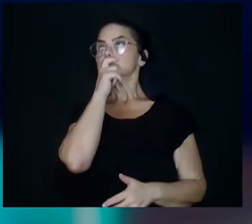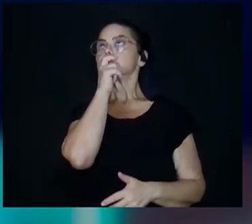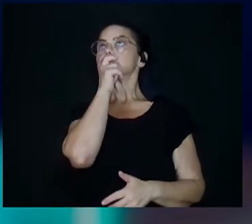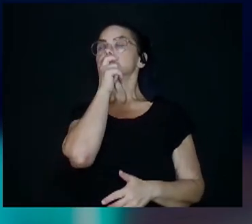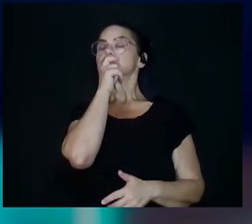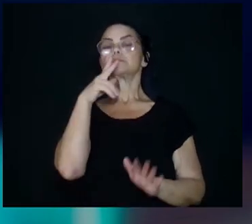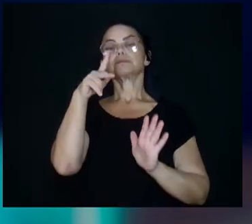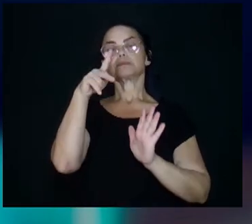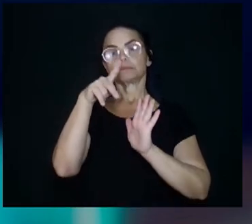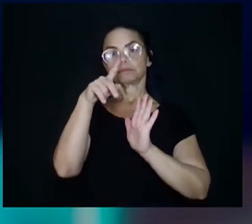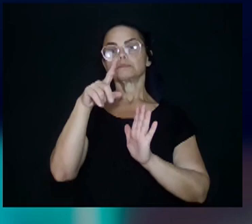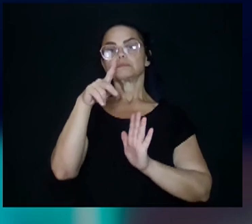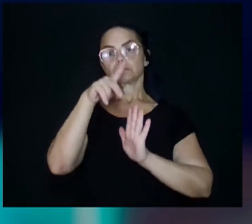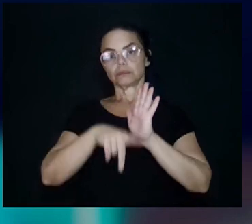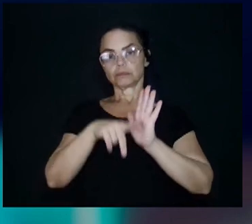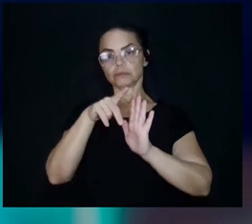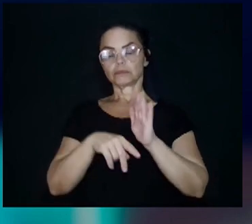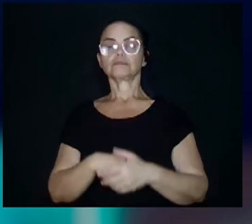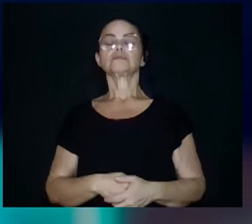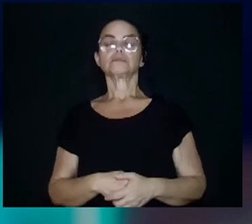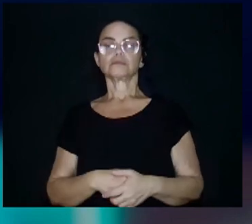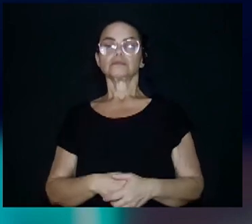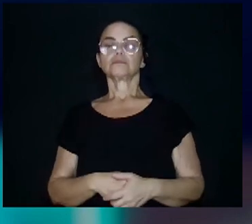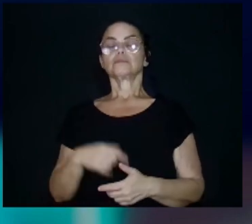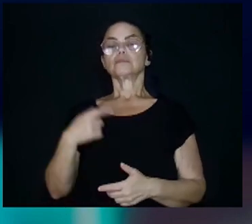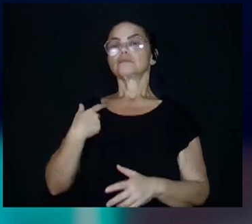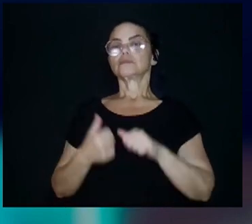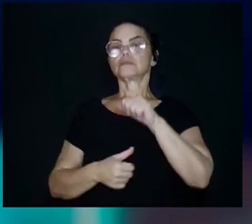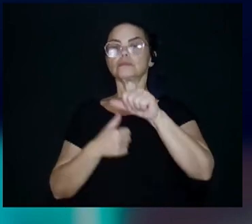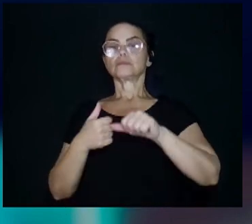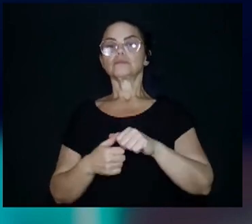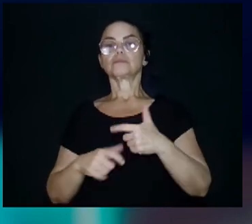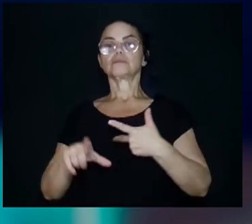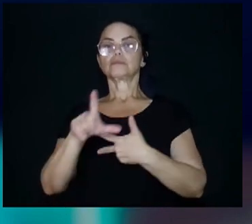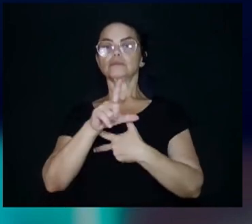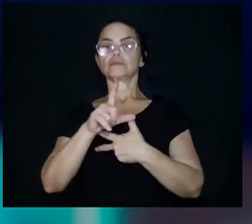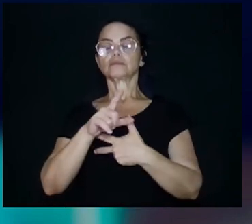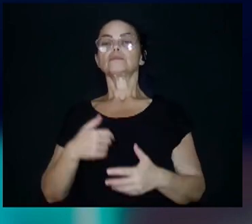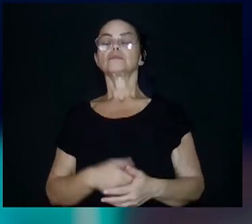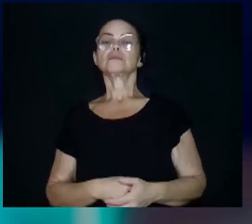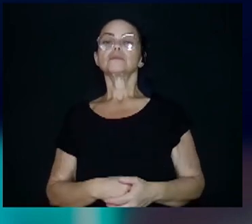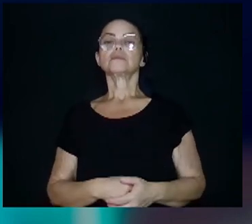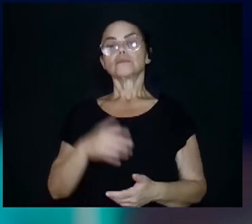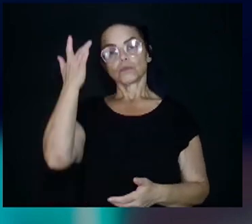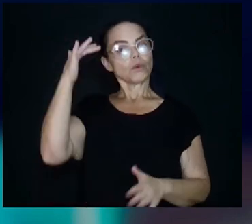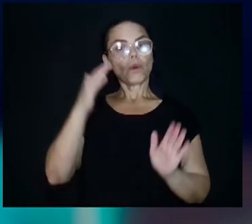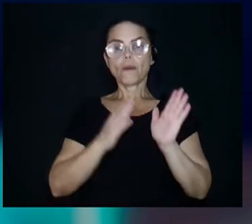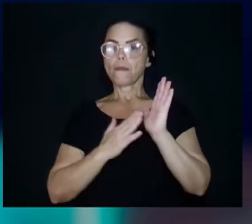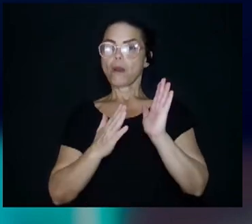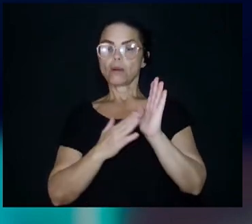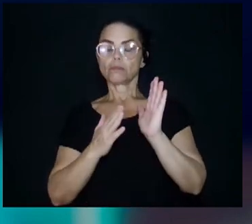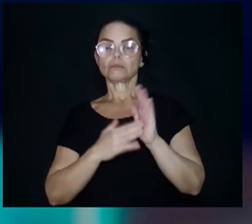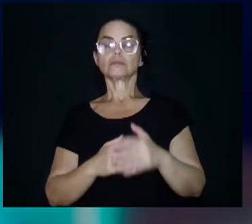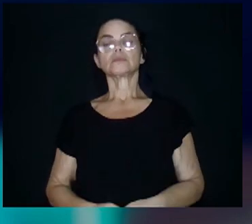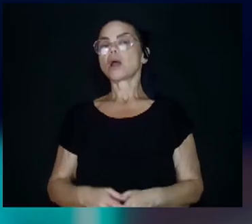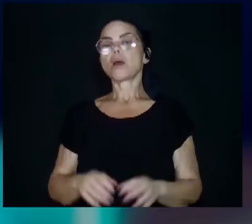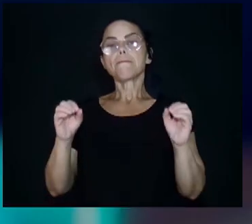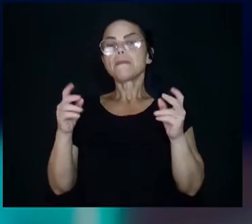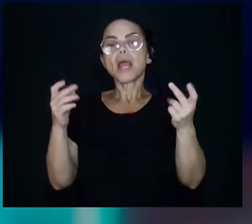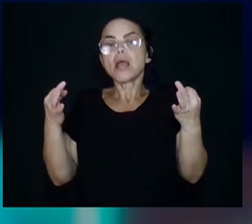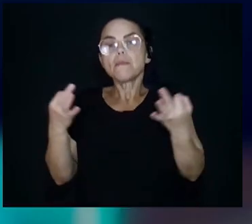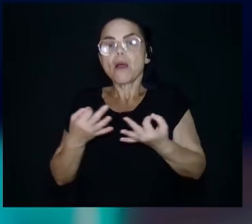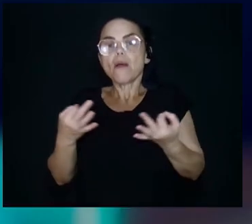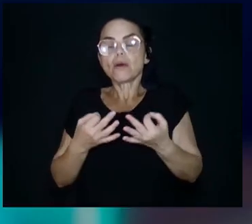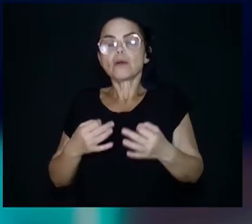e que já viraram até legislações que estão tramitando que a gente nem sabe quem foi que propôs. Tá ótimo. Que bom, né? A gente jogou para isso